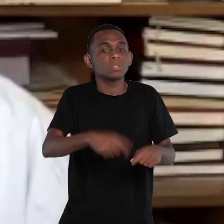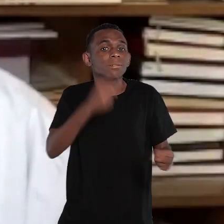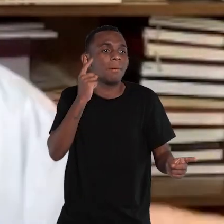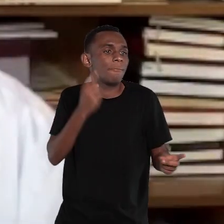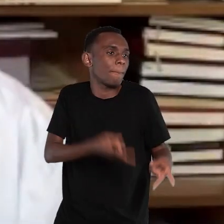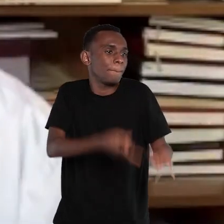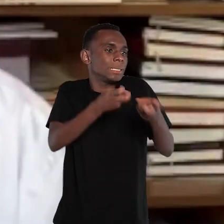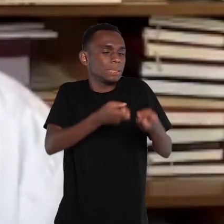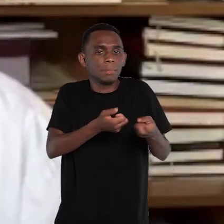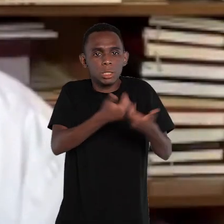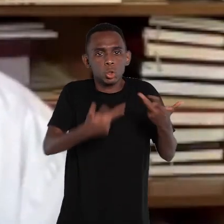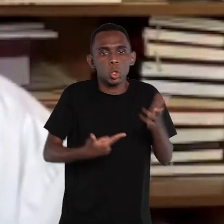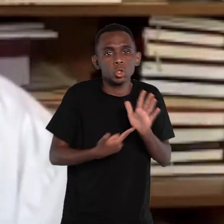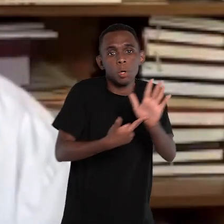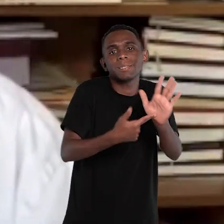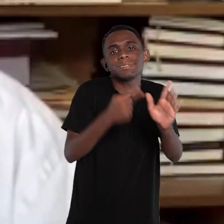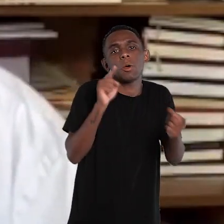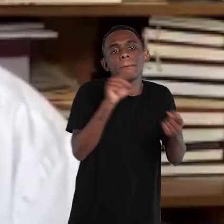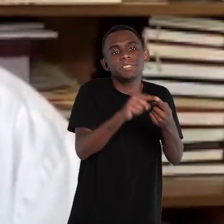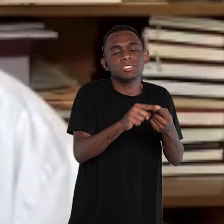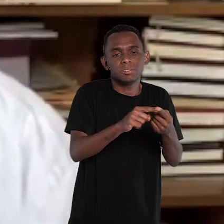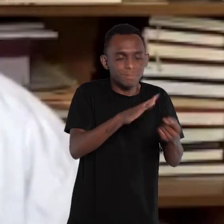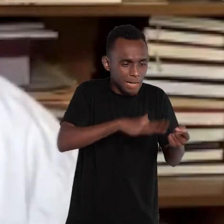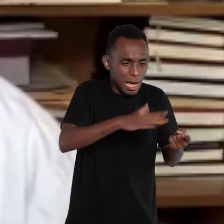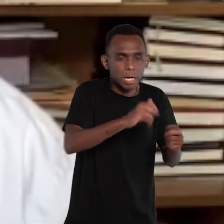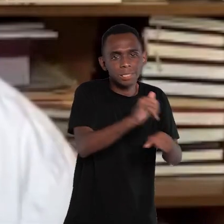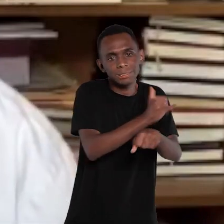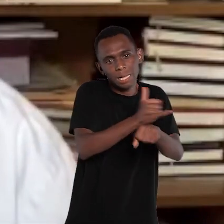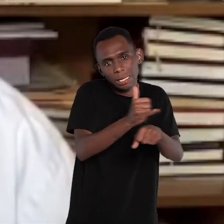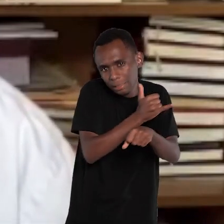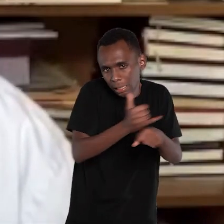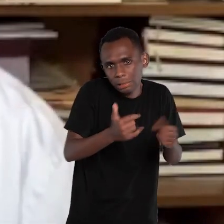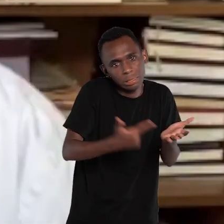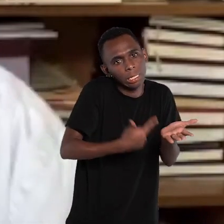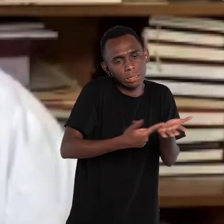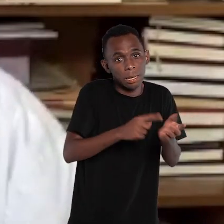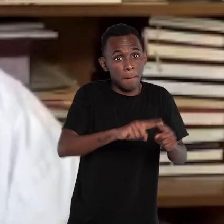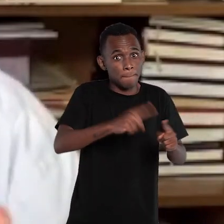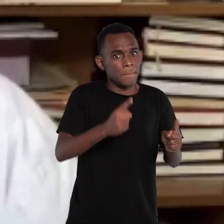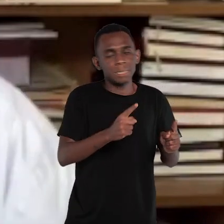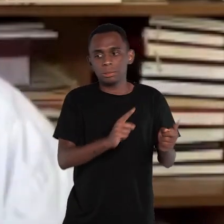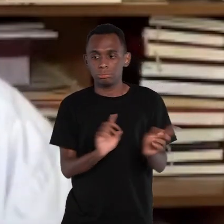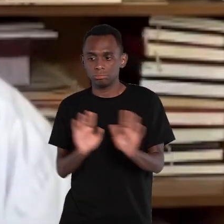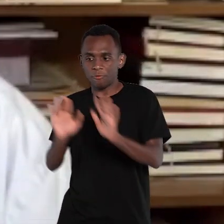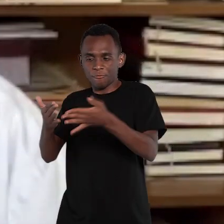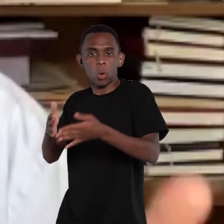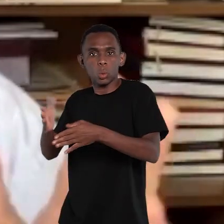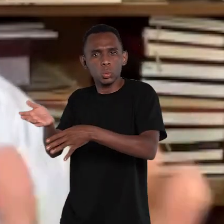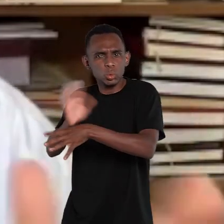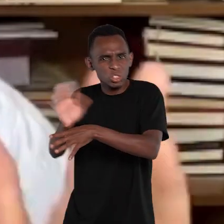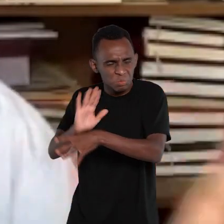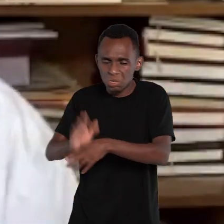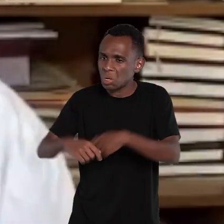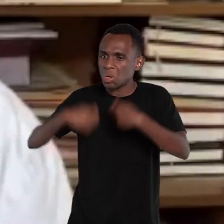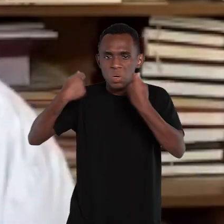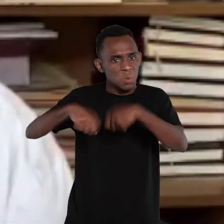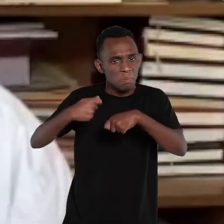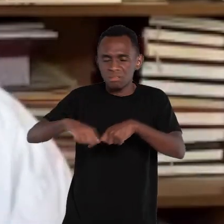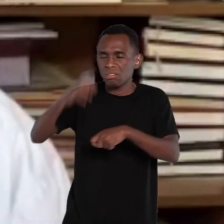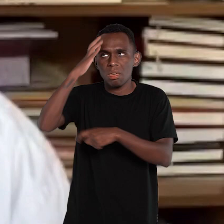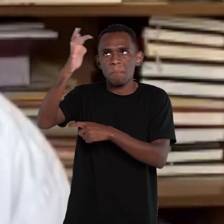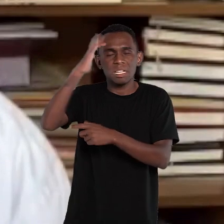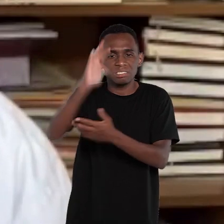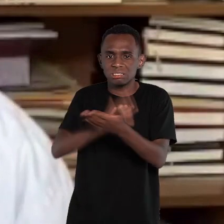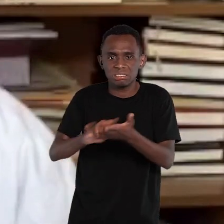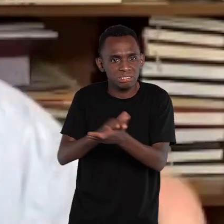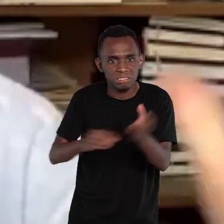enxergar aquilo que eu estou propondo na linguagem literária. No cinema eu não preciso nem um pouquinho, mas nem um pouquinho